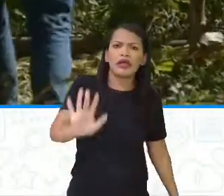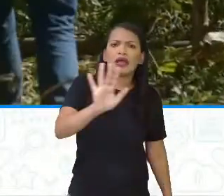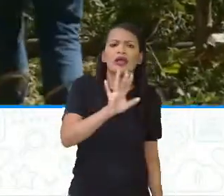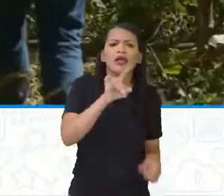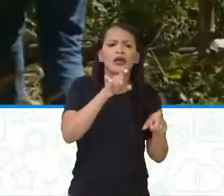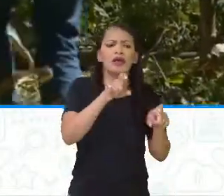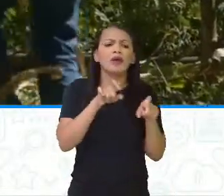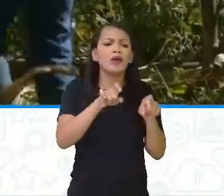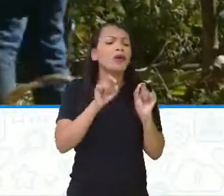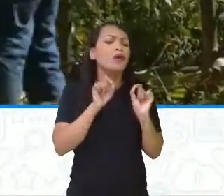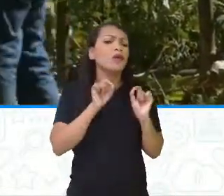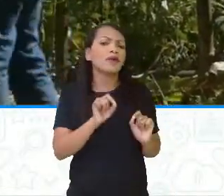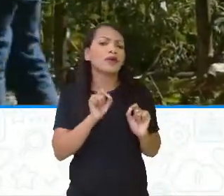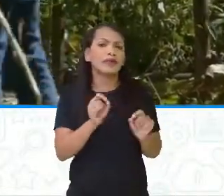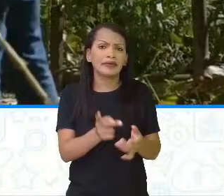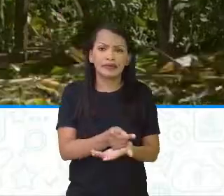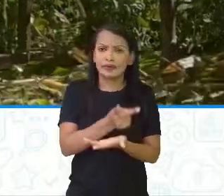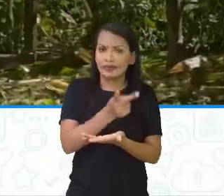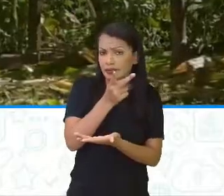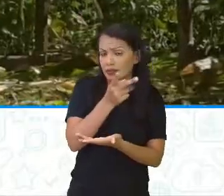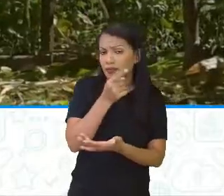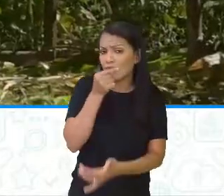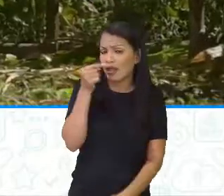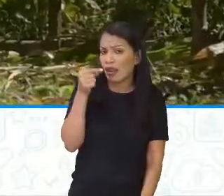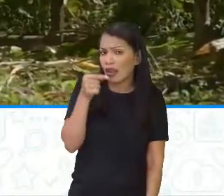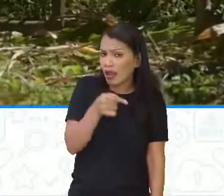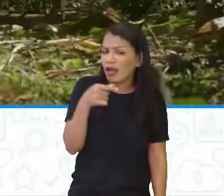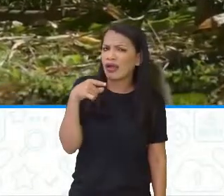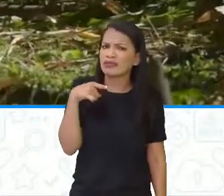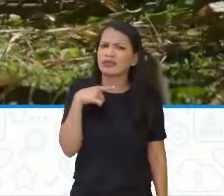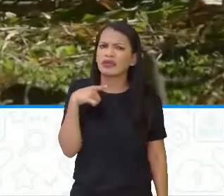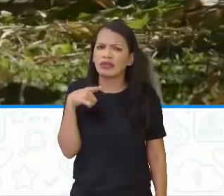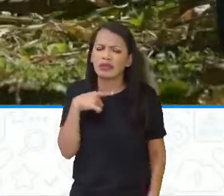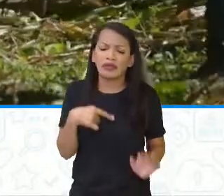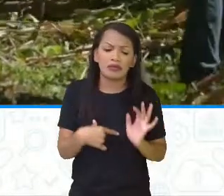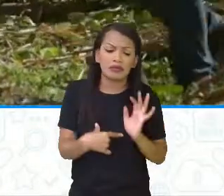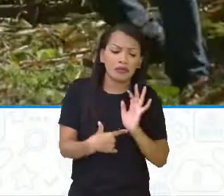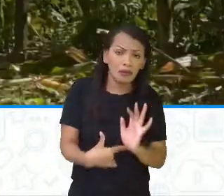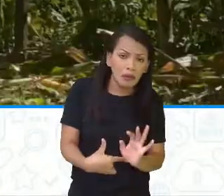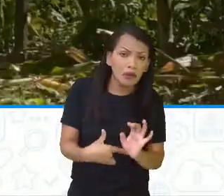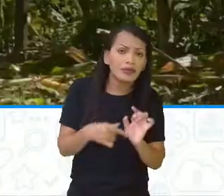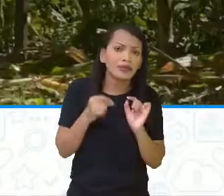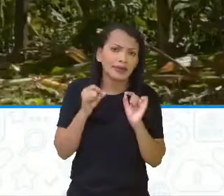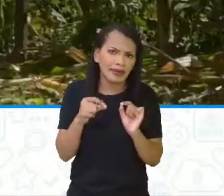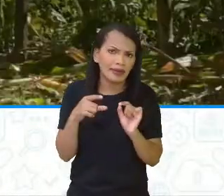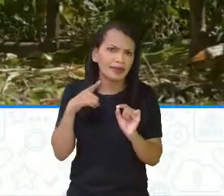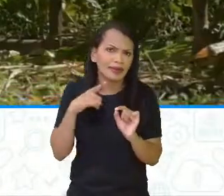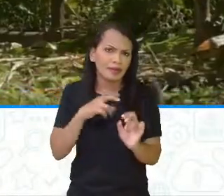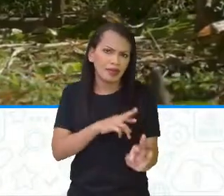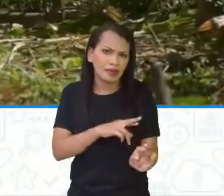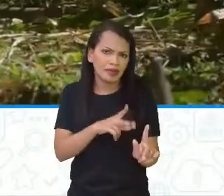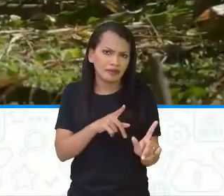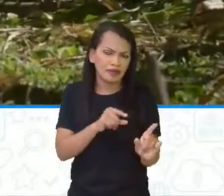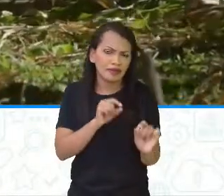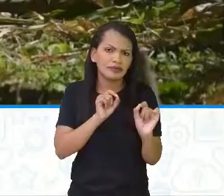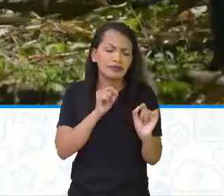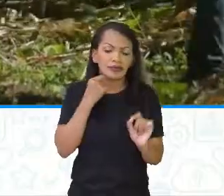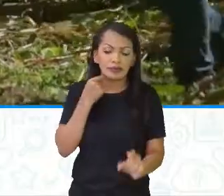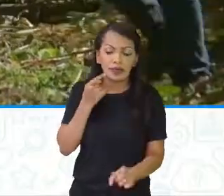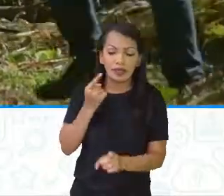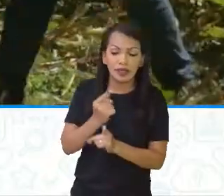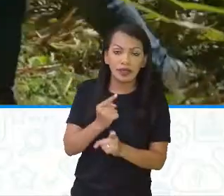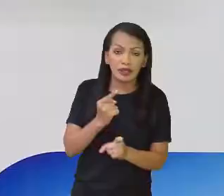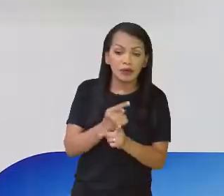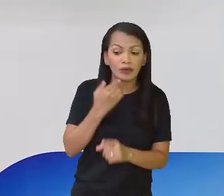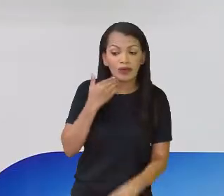nós encontramos lá, que também vai se destacar, vai mostrar que ele é um pouco diferente aí do que a gente encontra